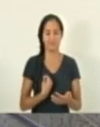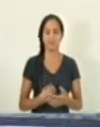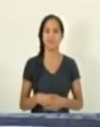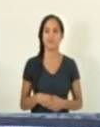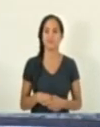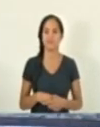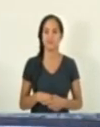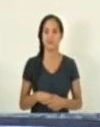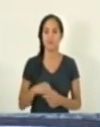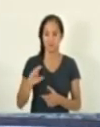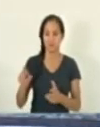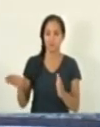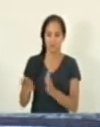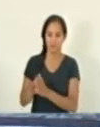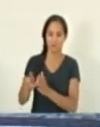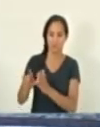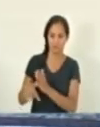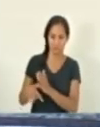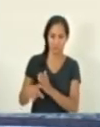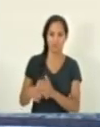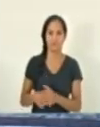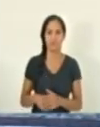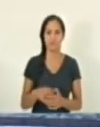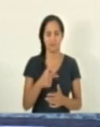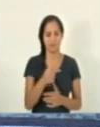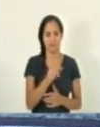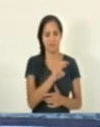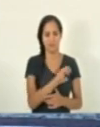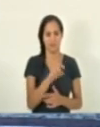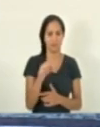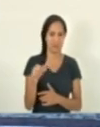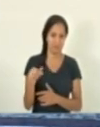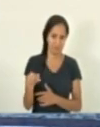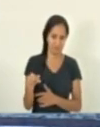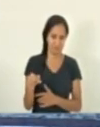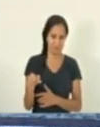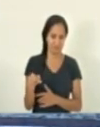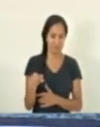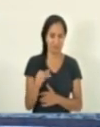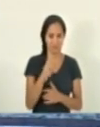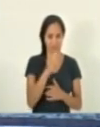Não, chegaram atrasado. Ele chegou aqui às 7h59, vocês chegaram às 8h01 da manhã.